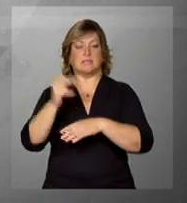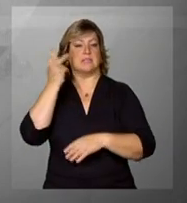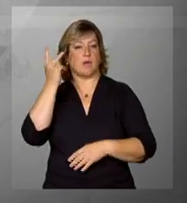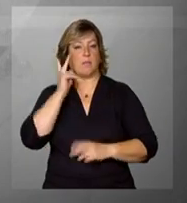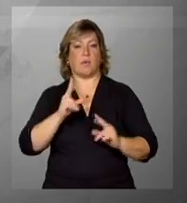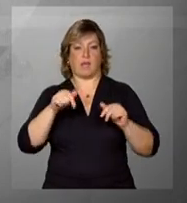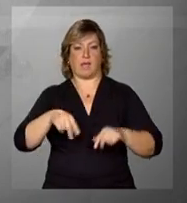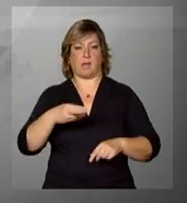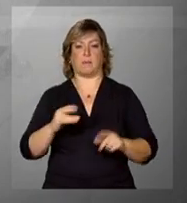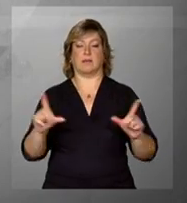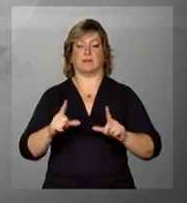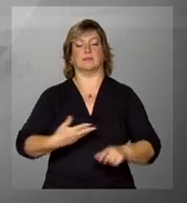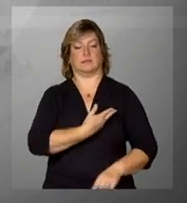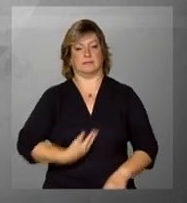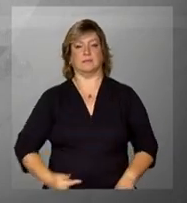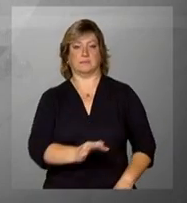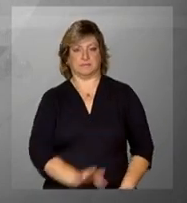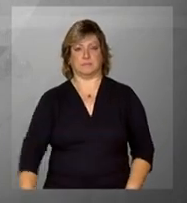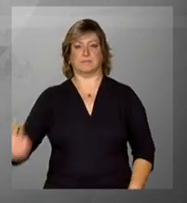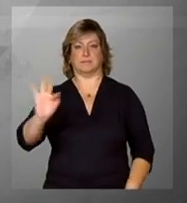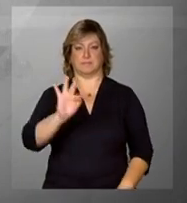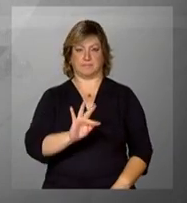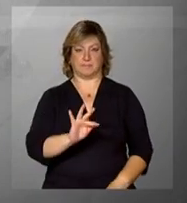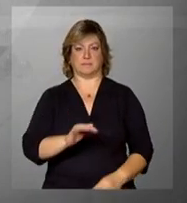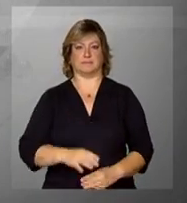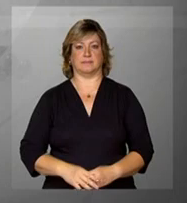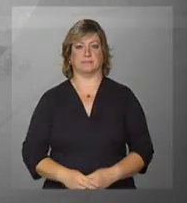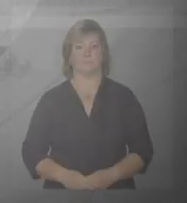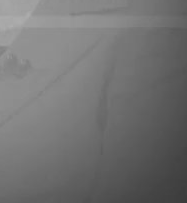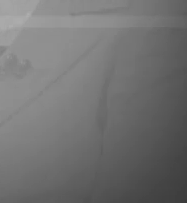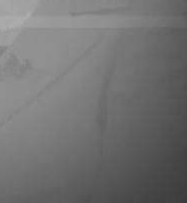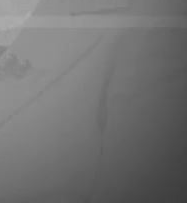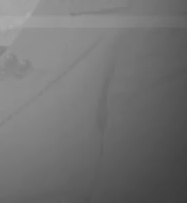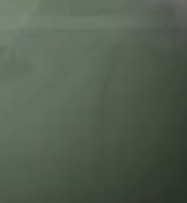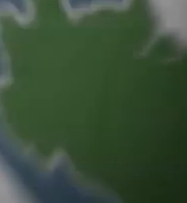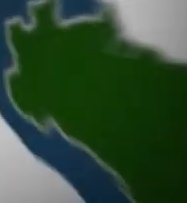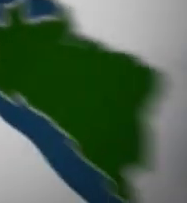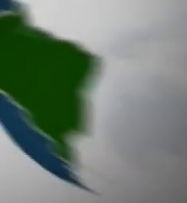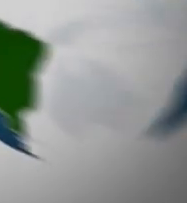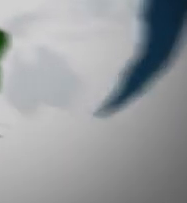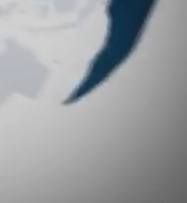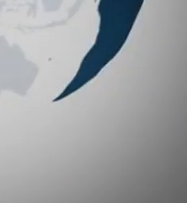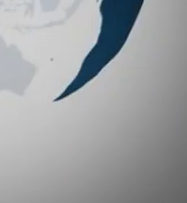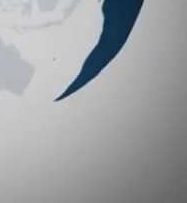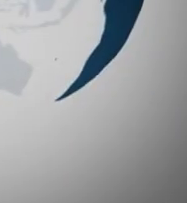de São Paulo. Continue com a gente na NBR, a TV do Governo Federal.